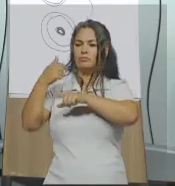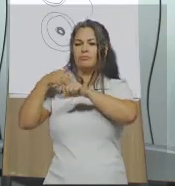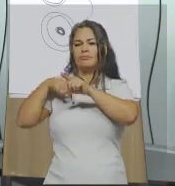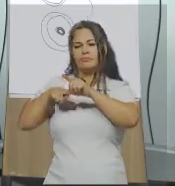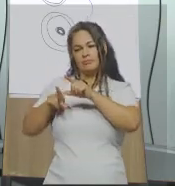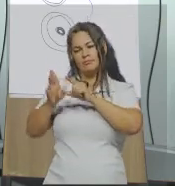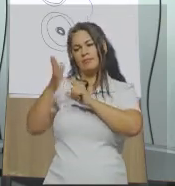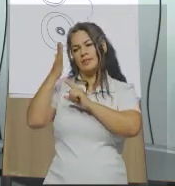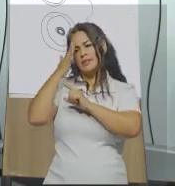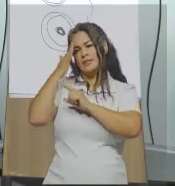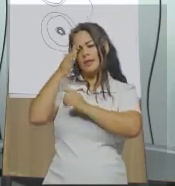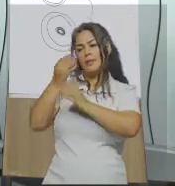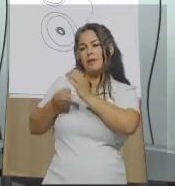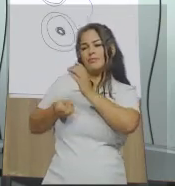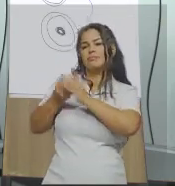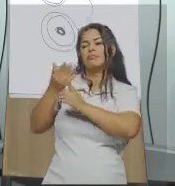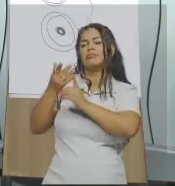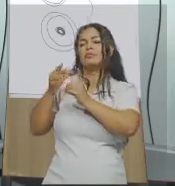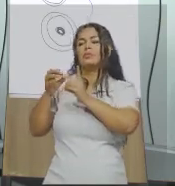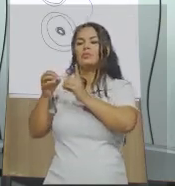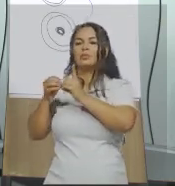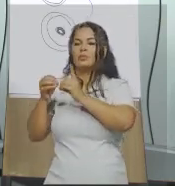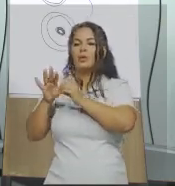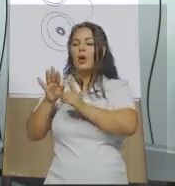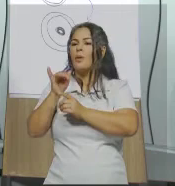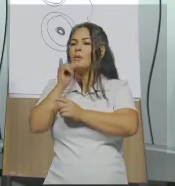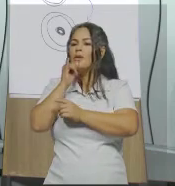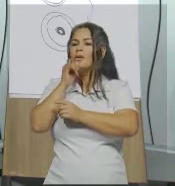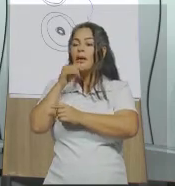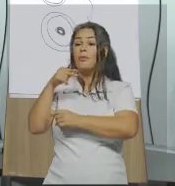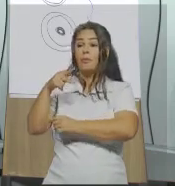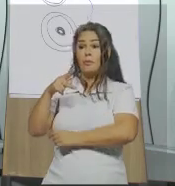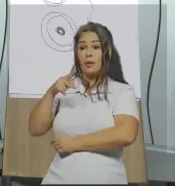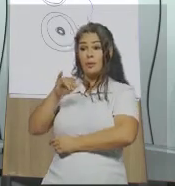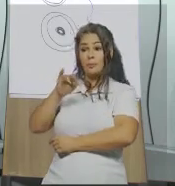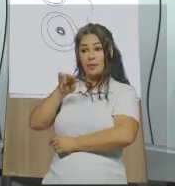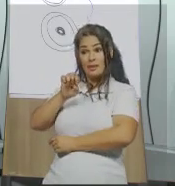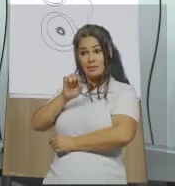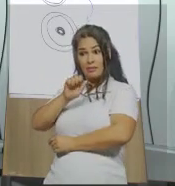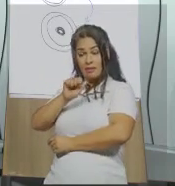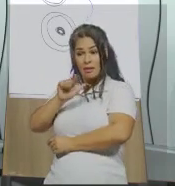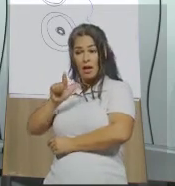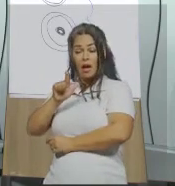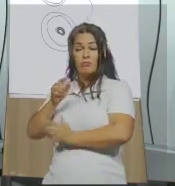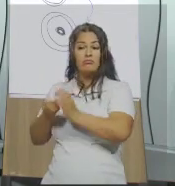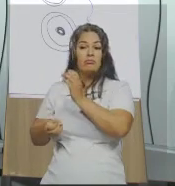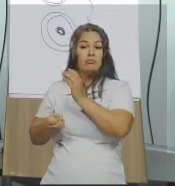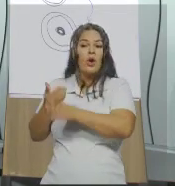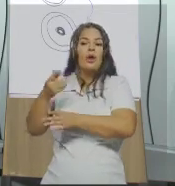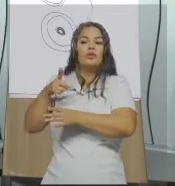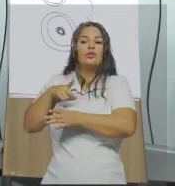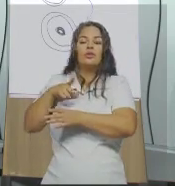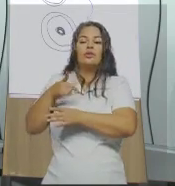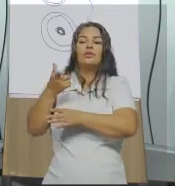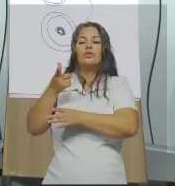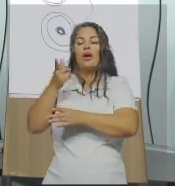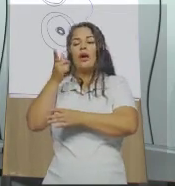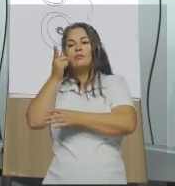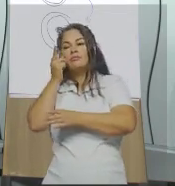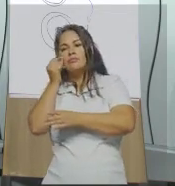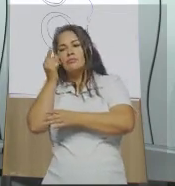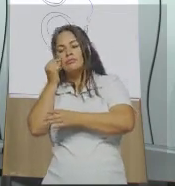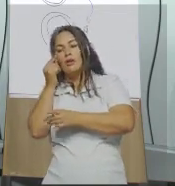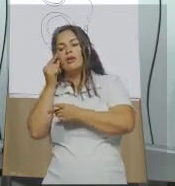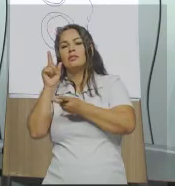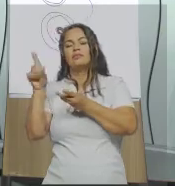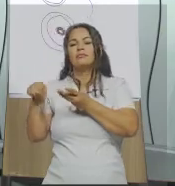é um exemplo. A glândula pineal produz a melatonina, que tem a ver com o controle do nosso sono, e a